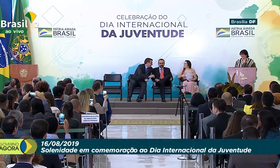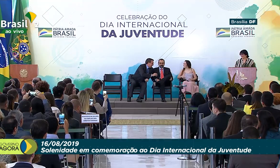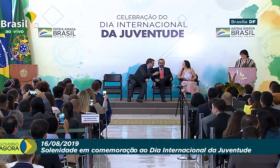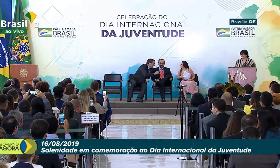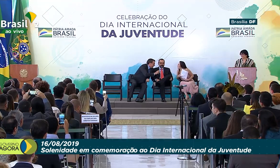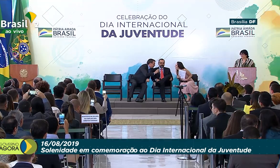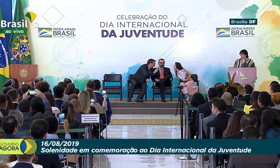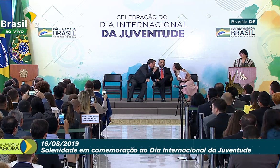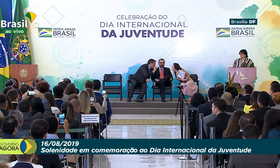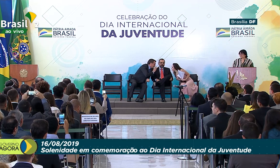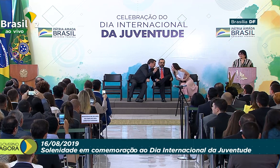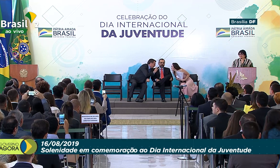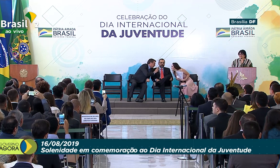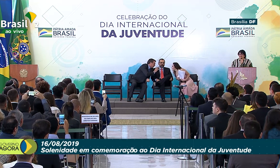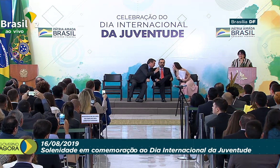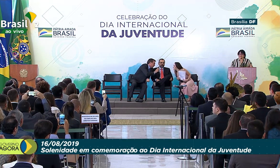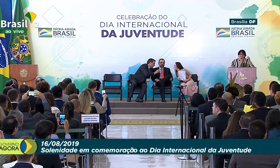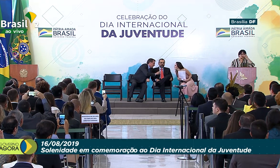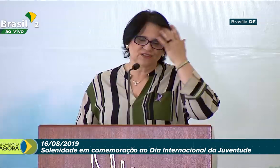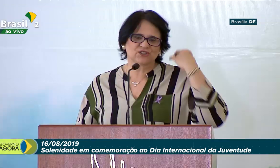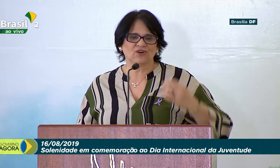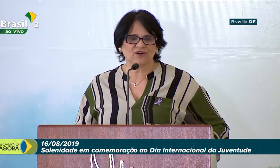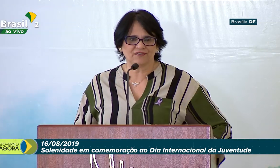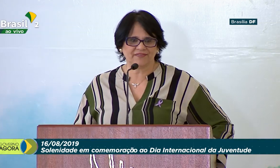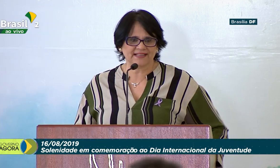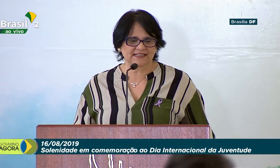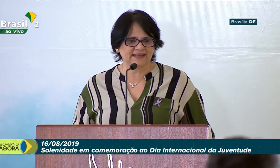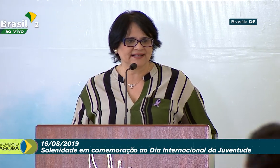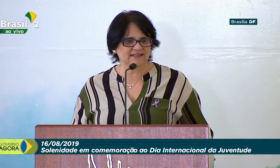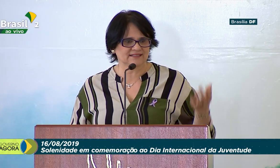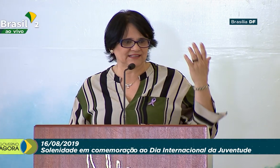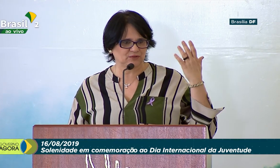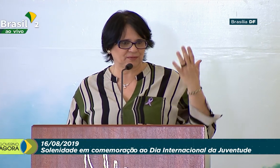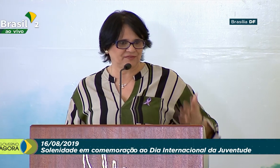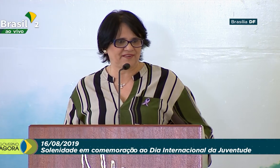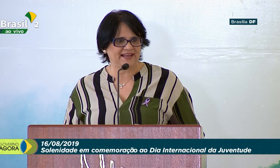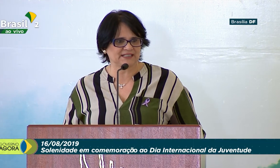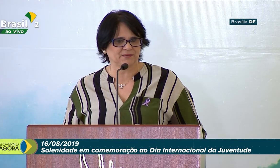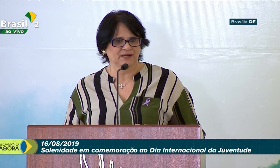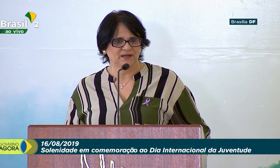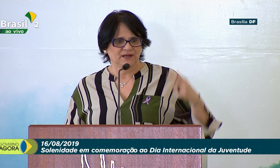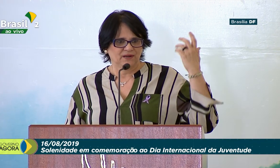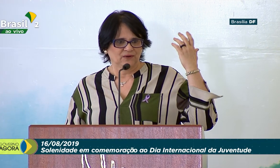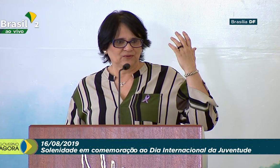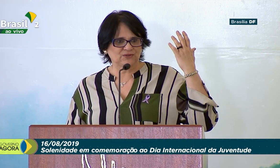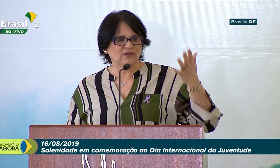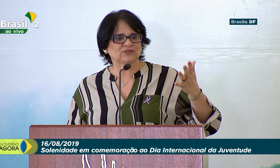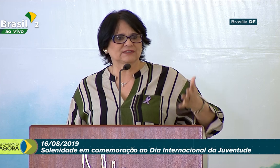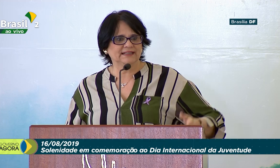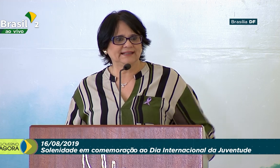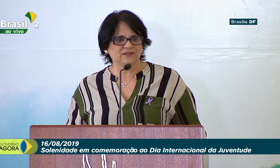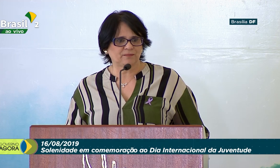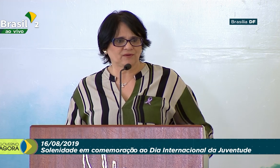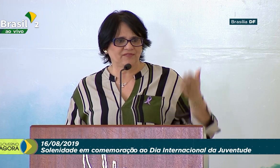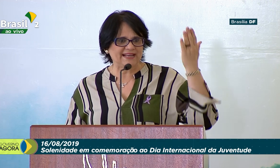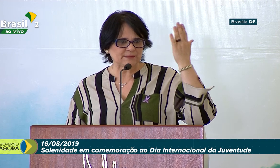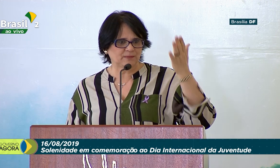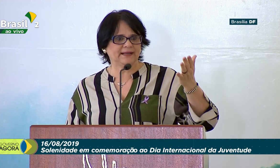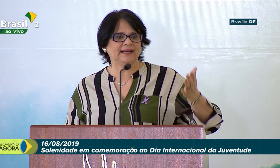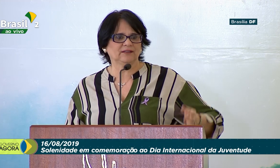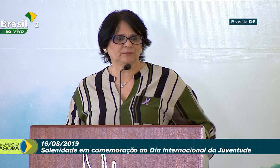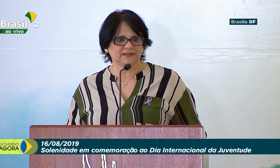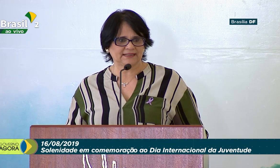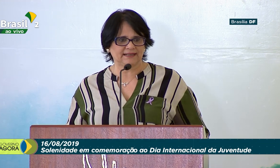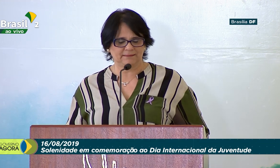está aqui, demais secretários, jovens, crianças do Profesp, os nossos líderes do